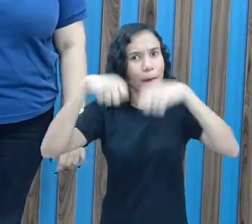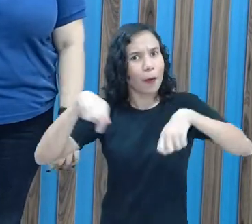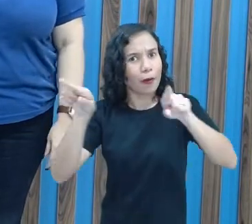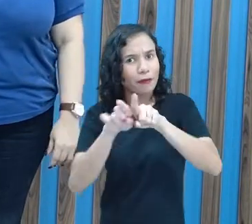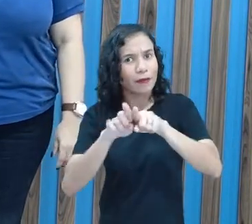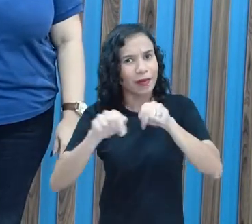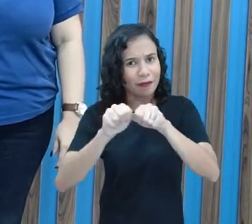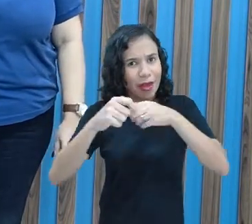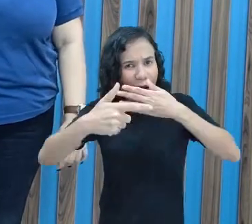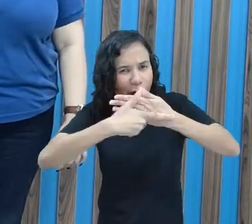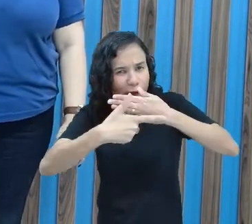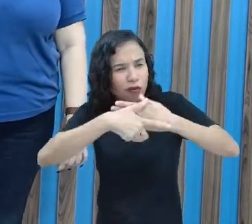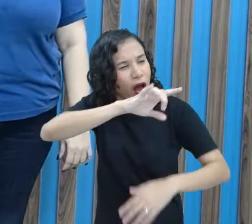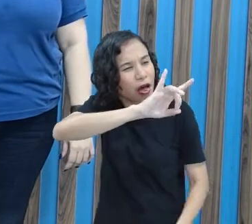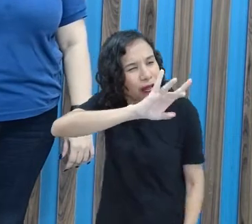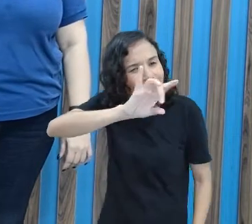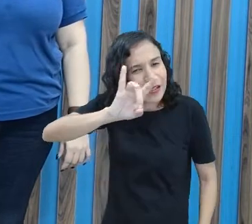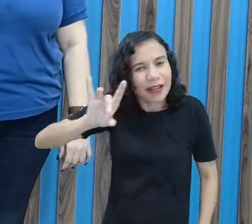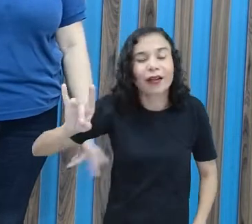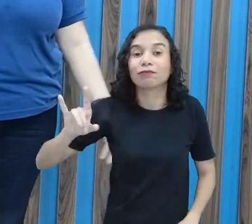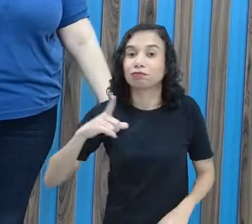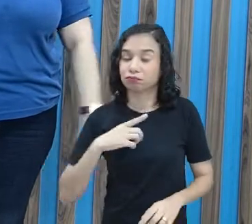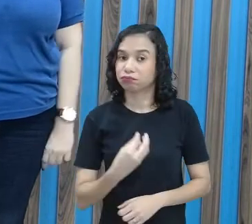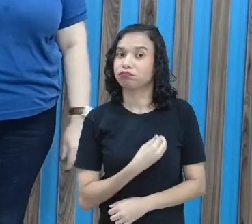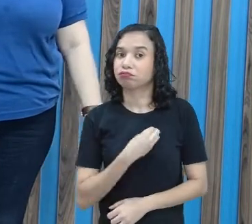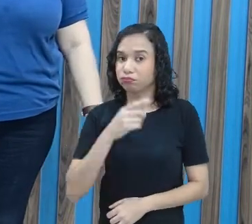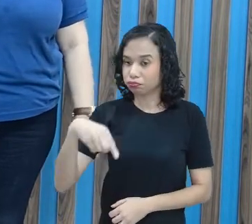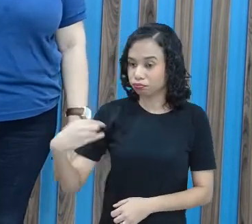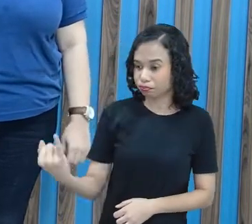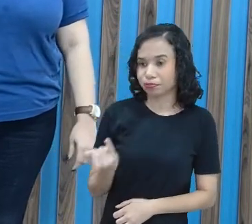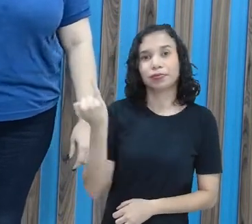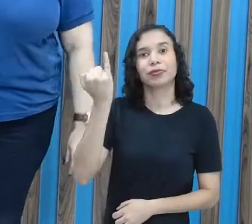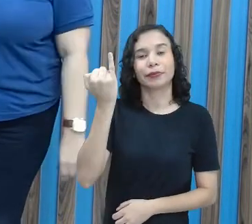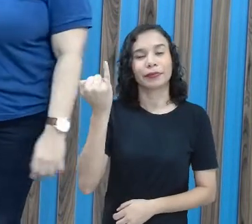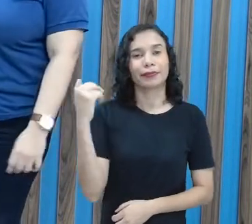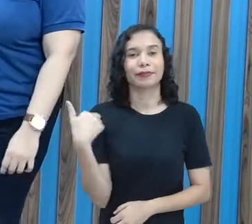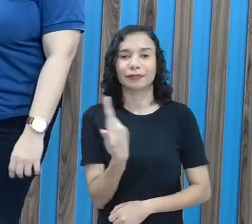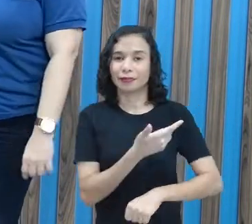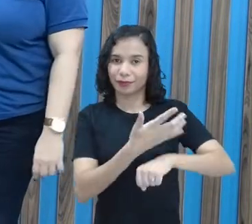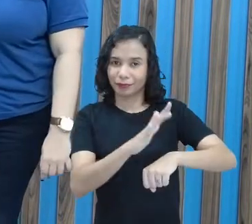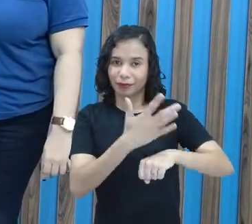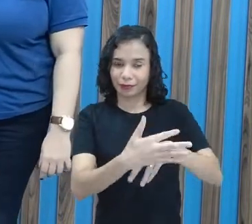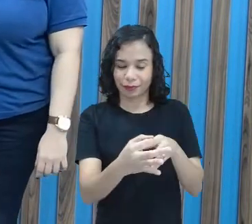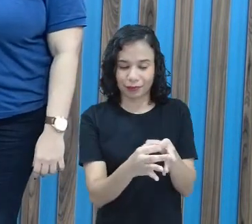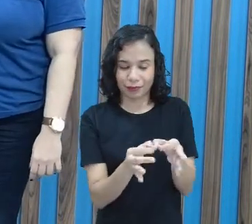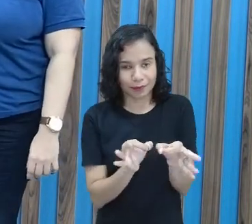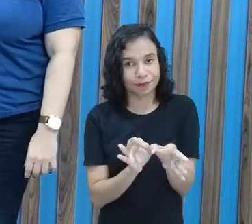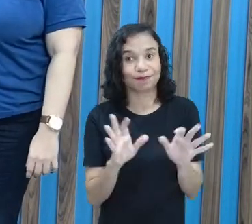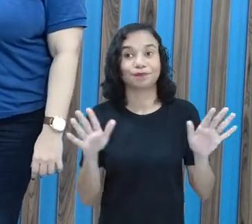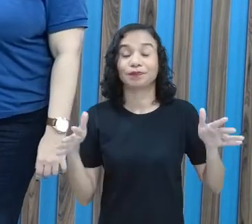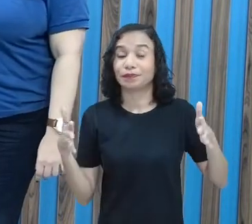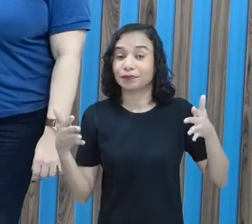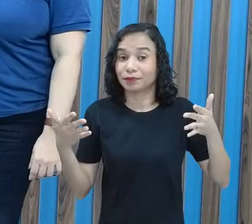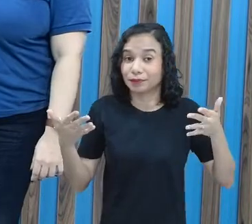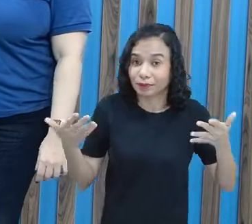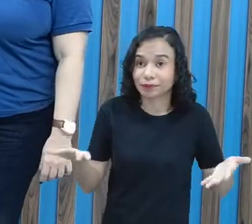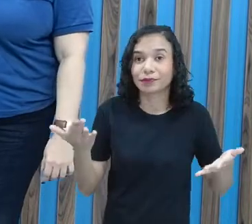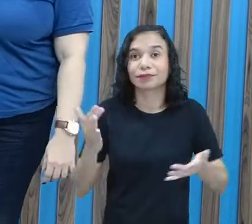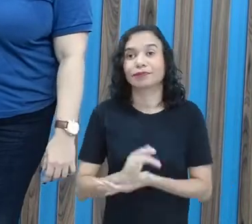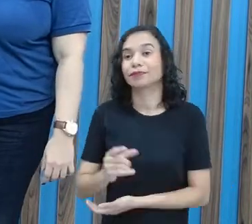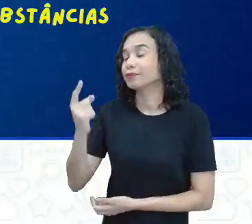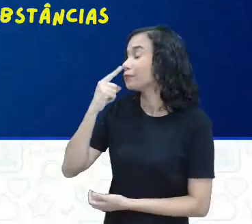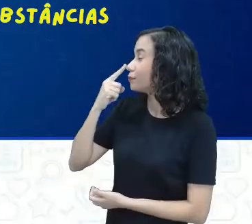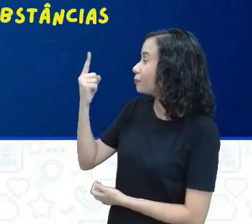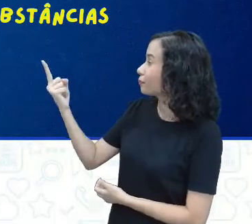as funções de cada uma das organelas, né? Que é tão importante também para o funcionamento de cada célula. Então,